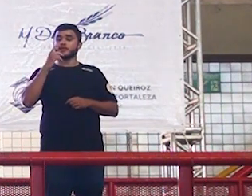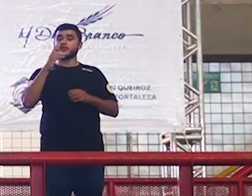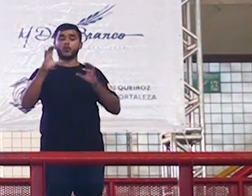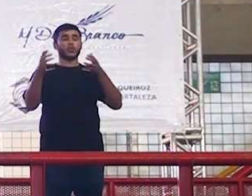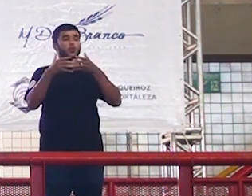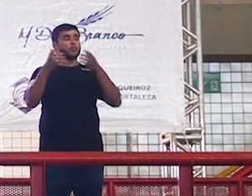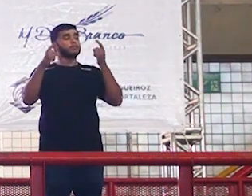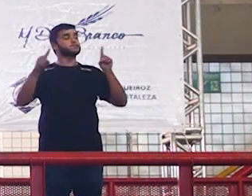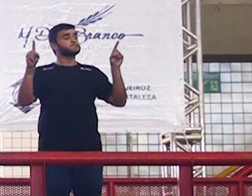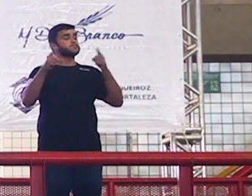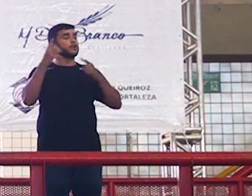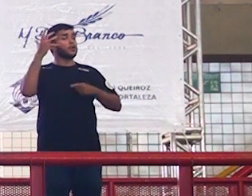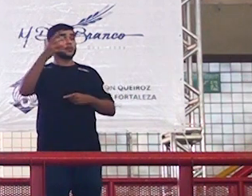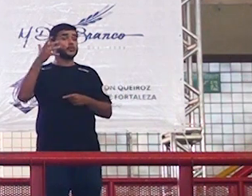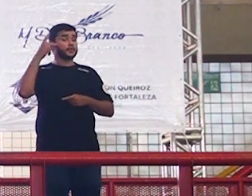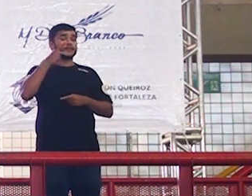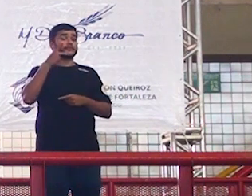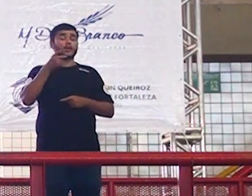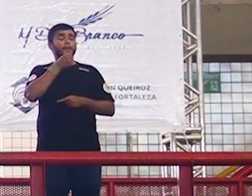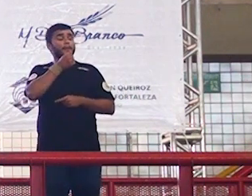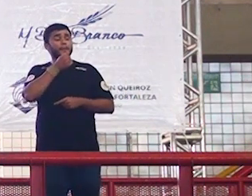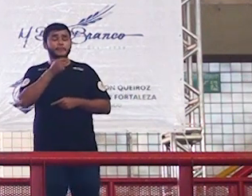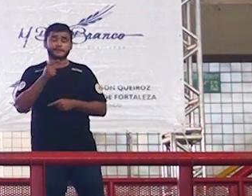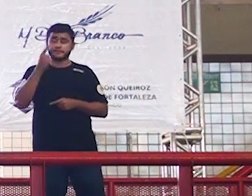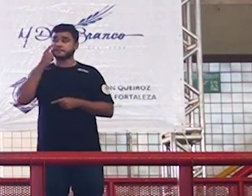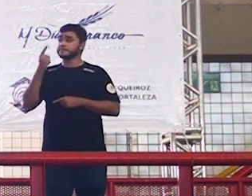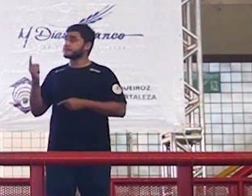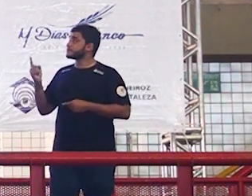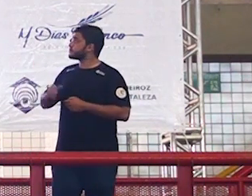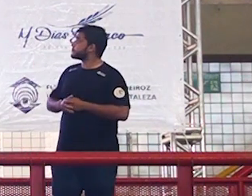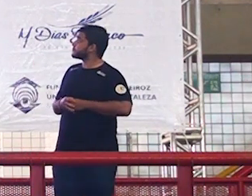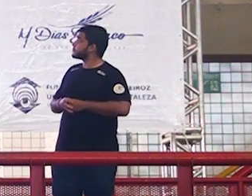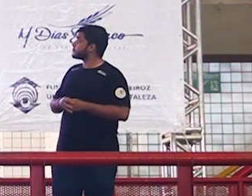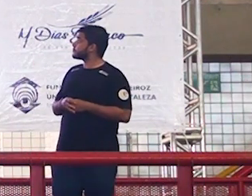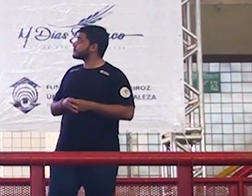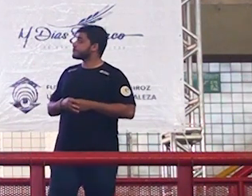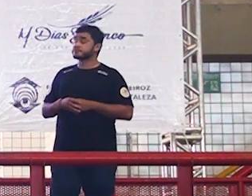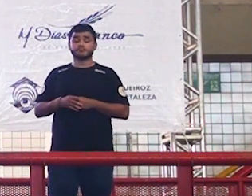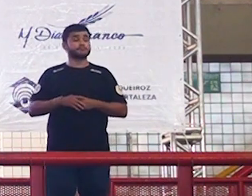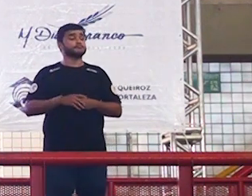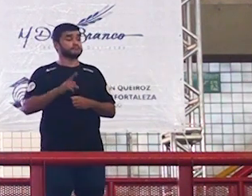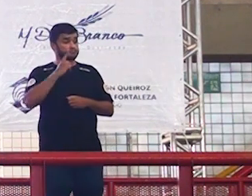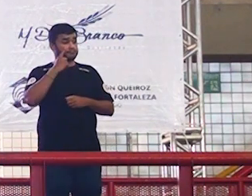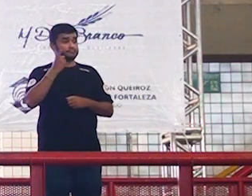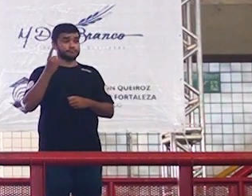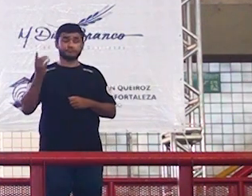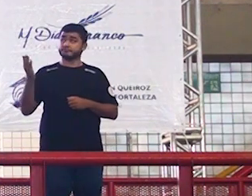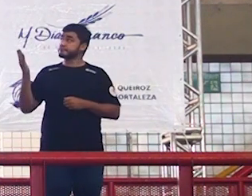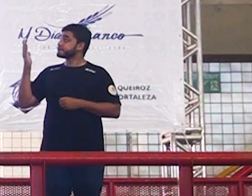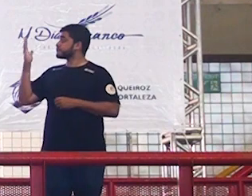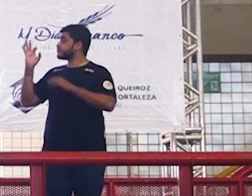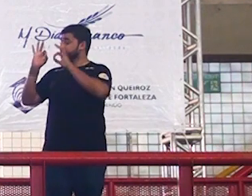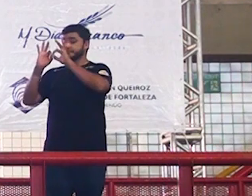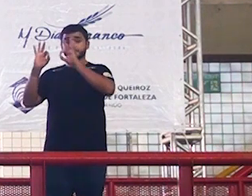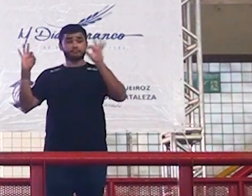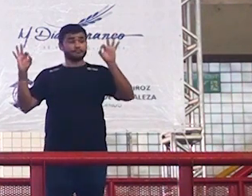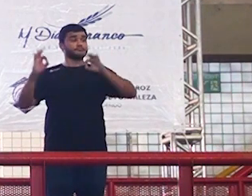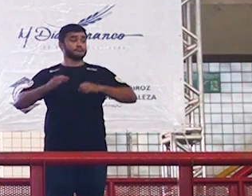redação sobre viver, sobre aprendizado. A música é preciso saber viver.